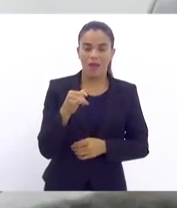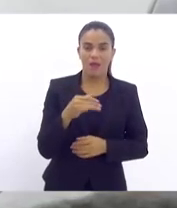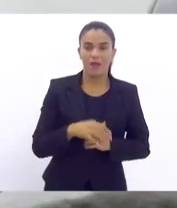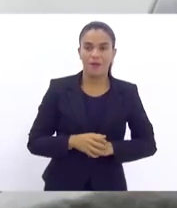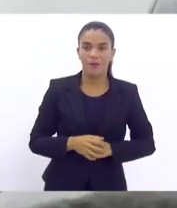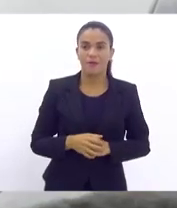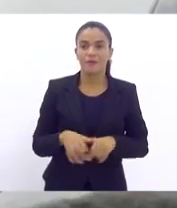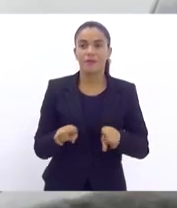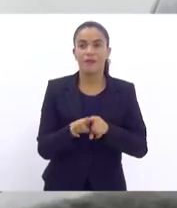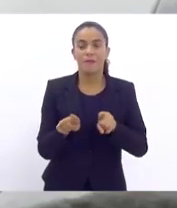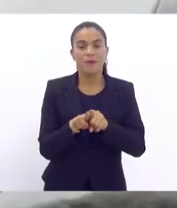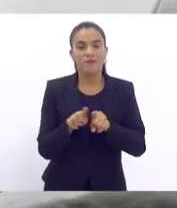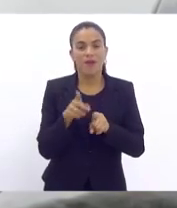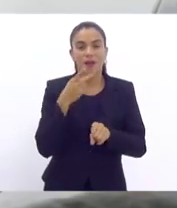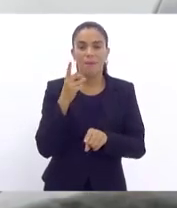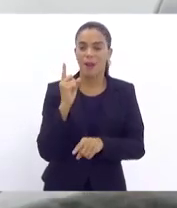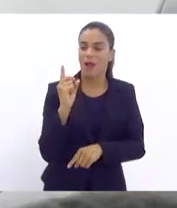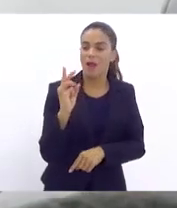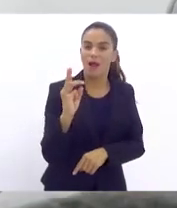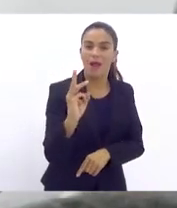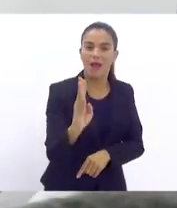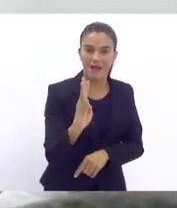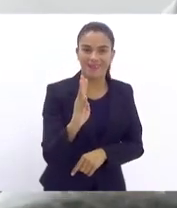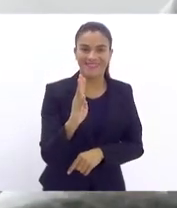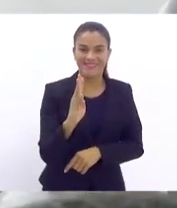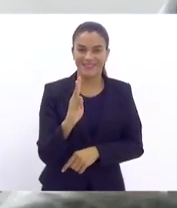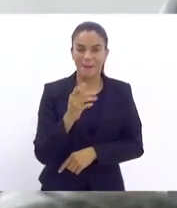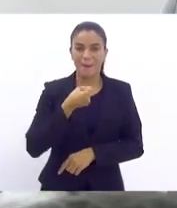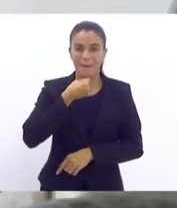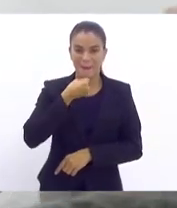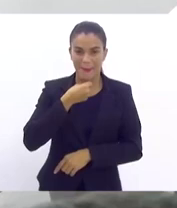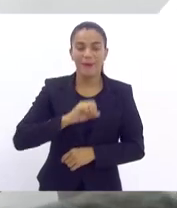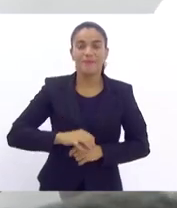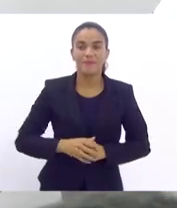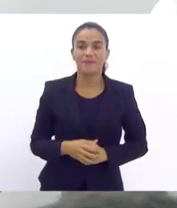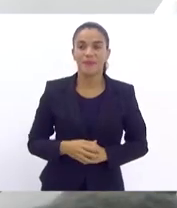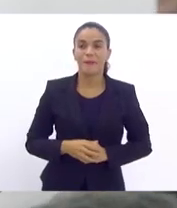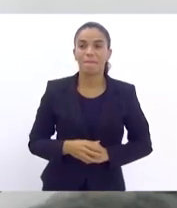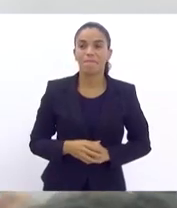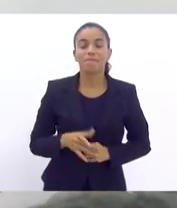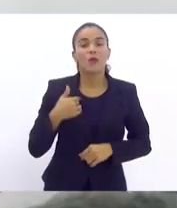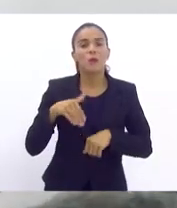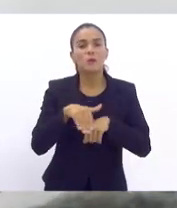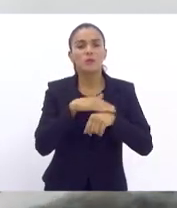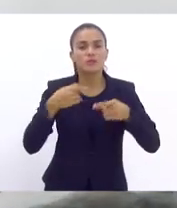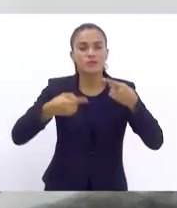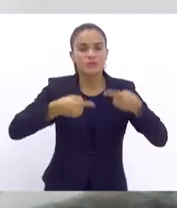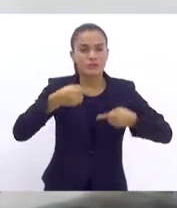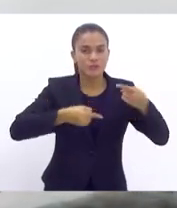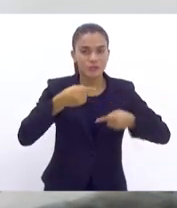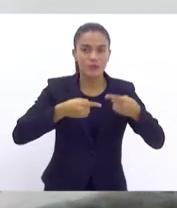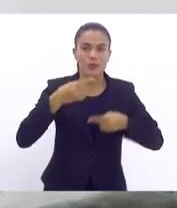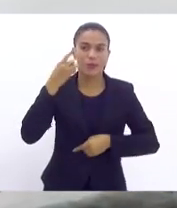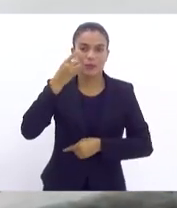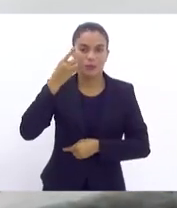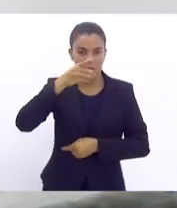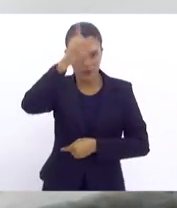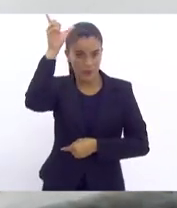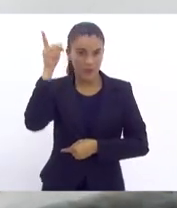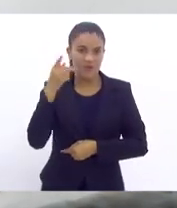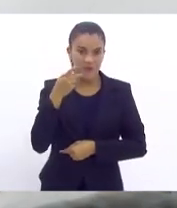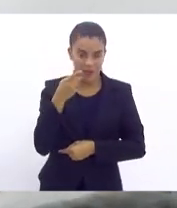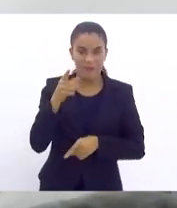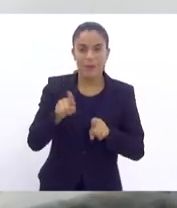e também fazer um pela ordem aqui já fiz anteriormente na chegada de vossa excelência eu discutia com o Deputado Luiz Paulo com o deputado